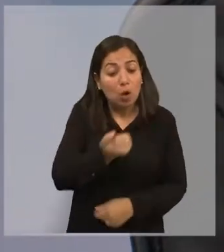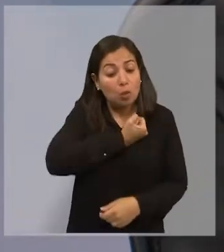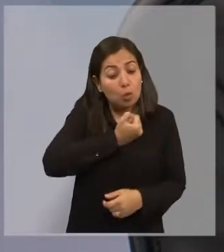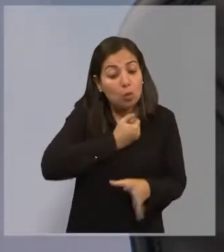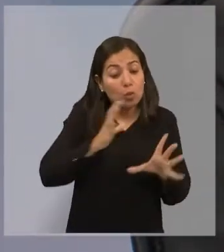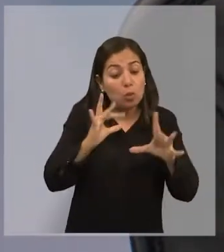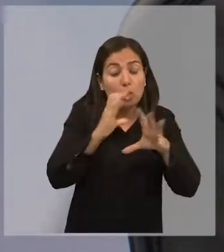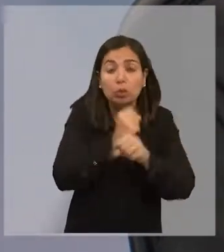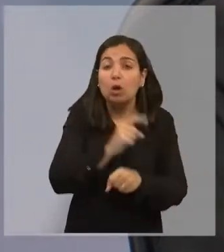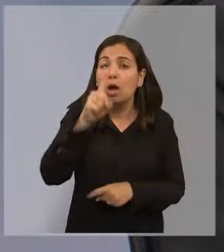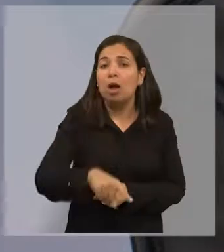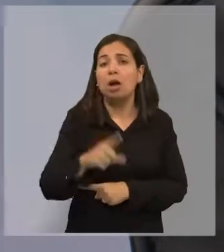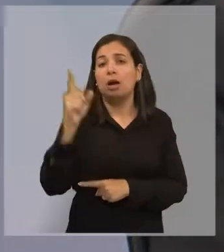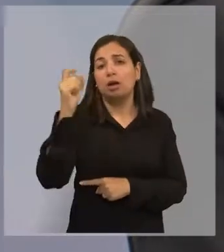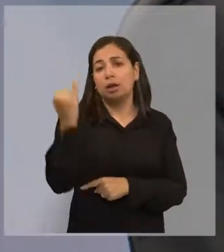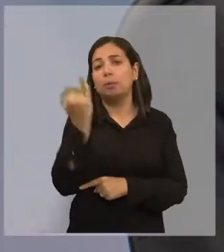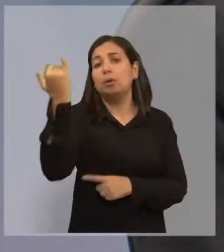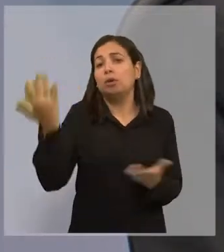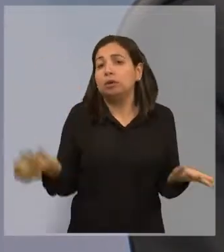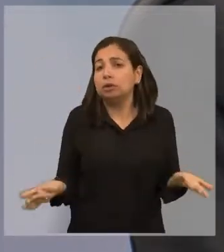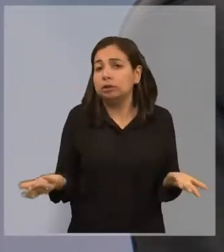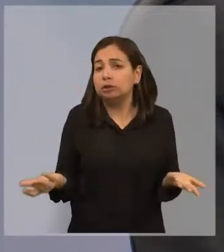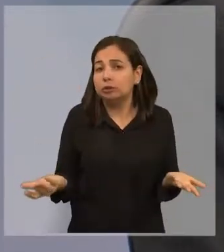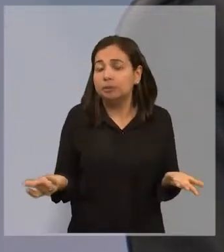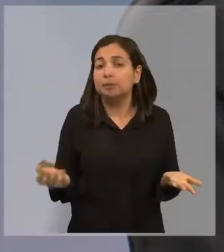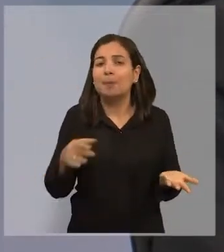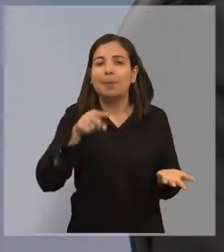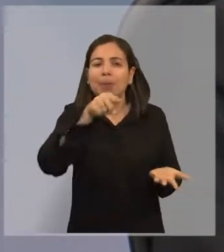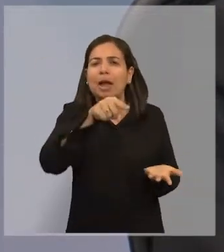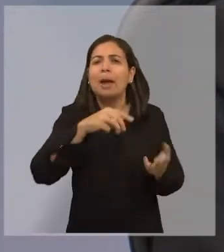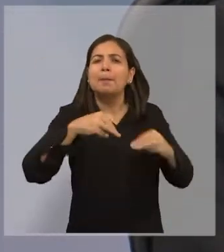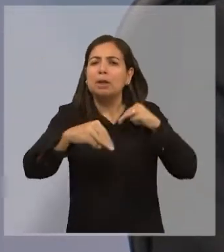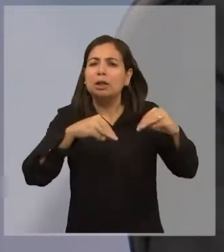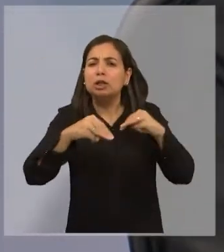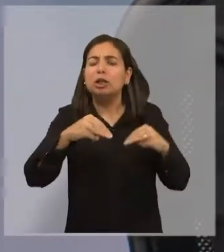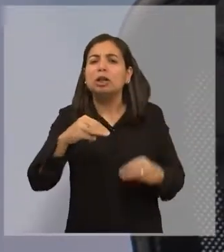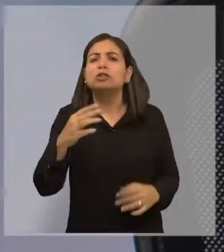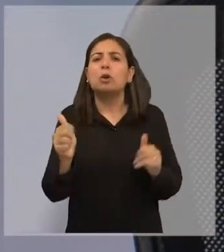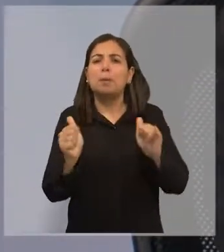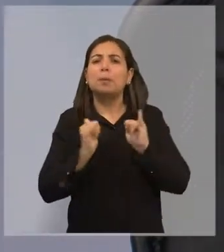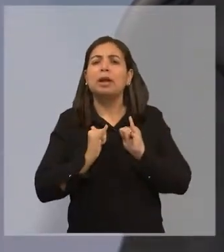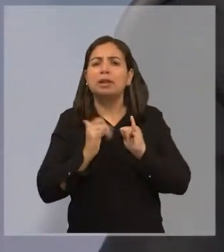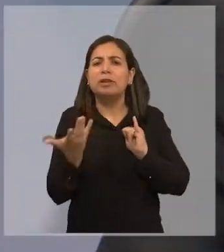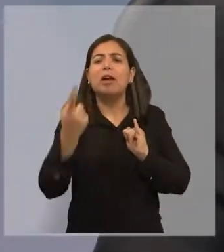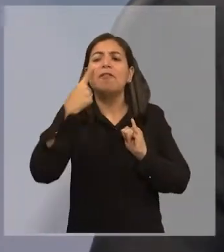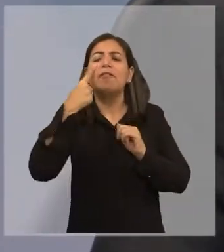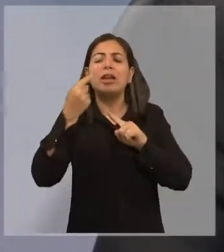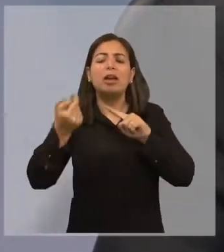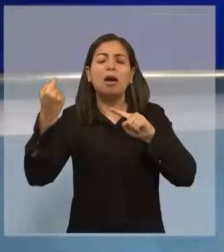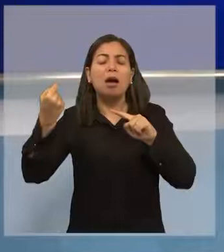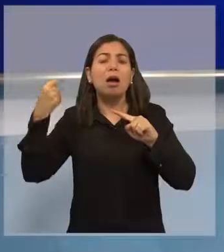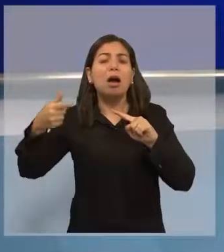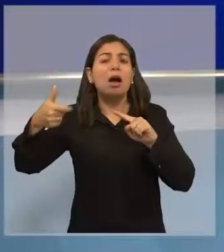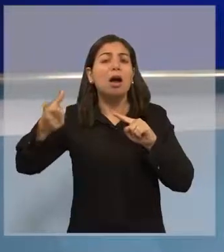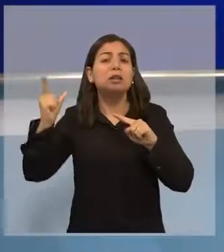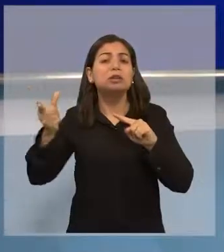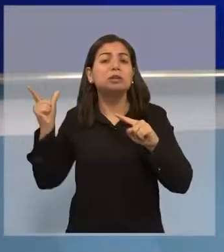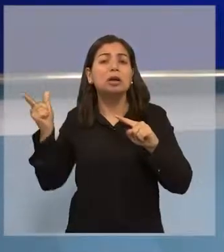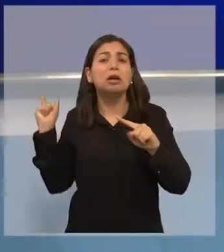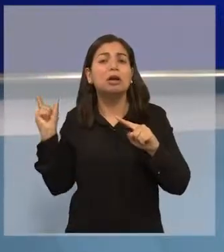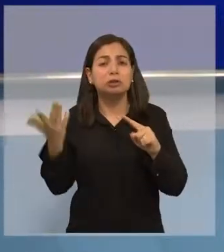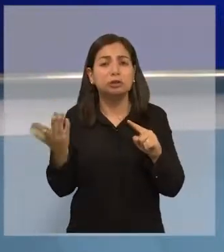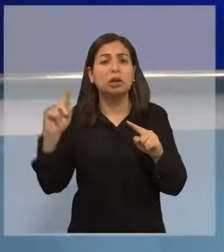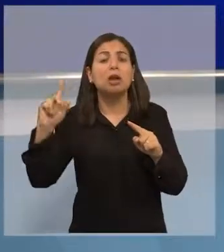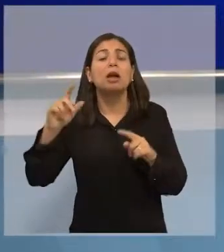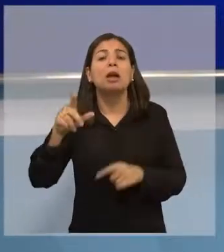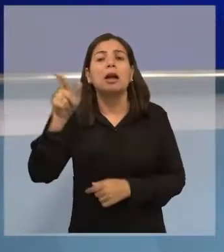falando. Nós nunca tivemos. Quem era ministro da Previdência? Jardim Barbalho foi ministro da Previdência. Vamos ver os antecedentes. Aí como é que você quer?